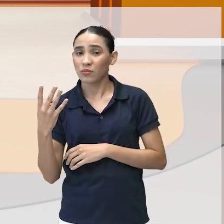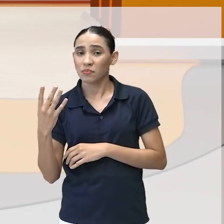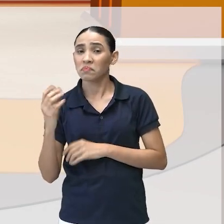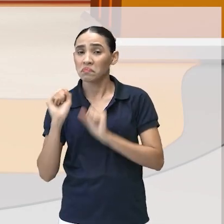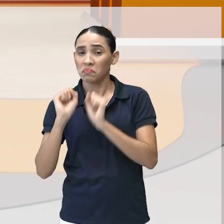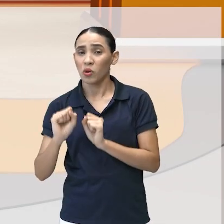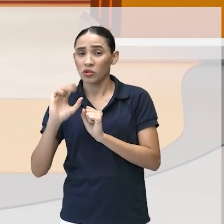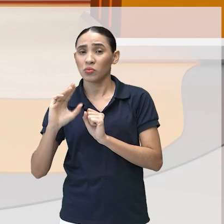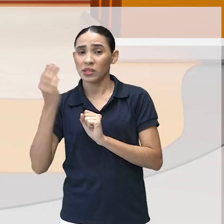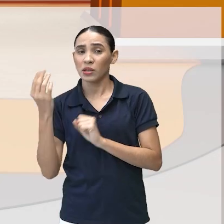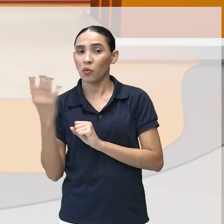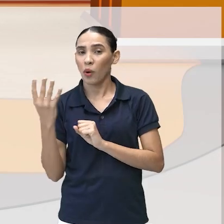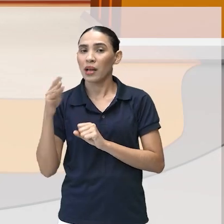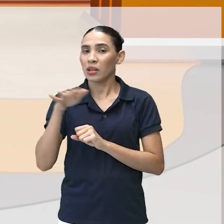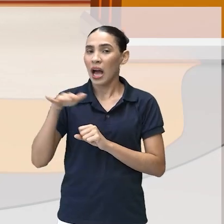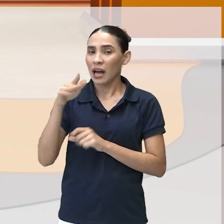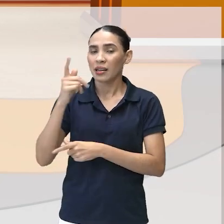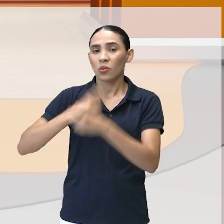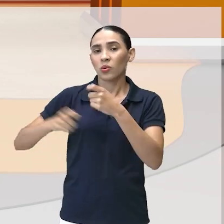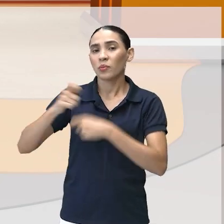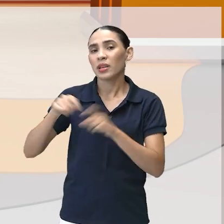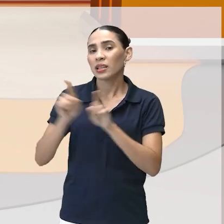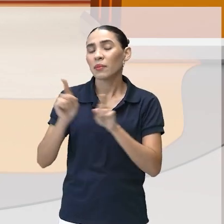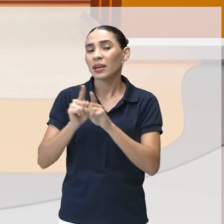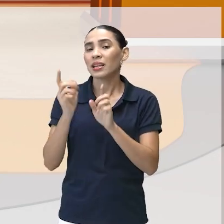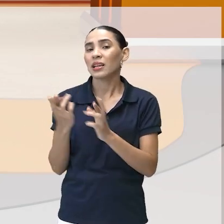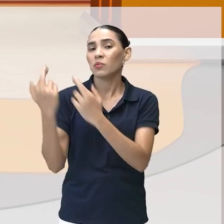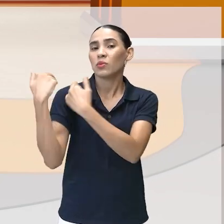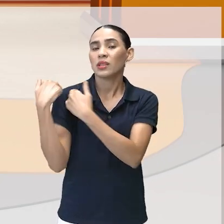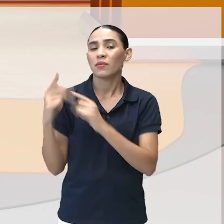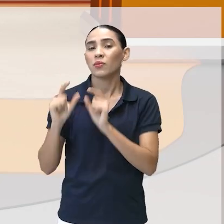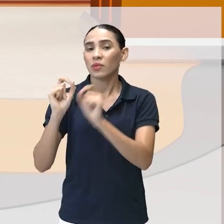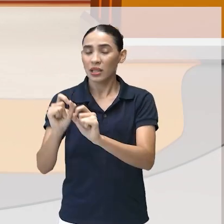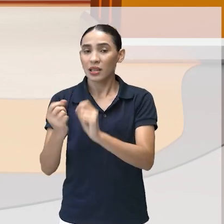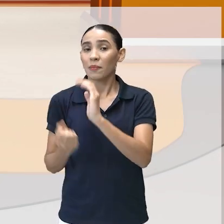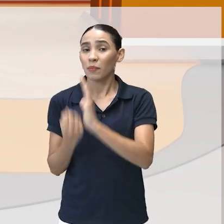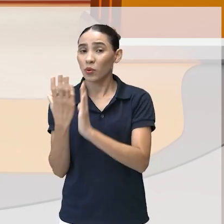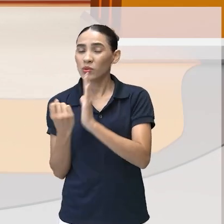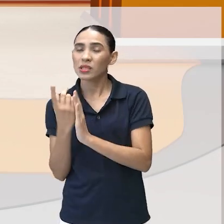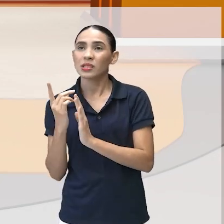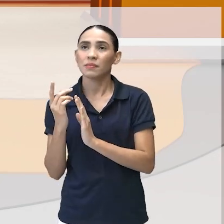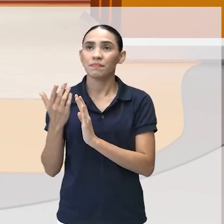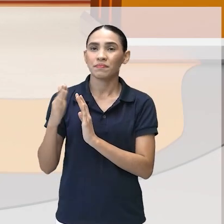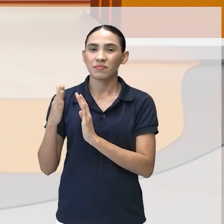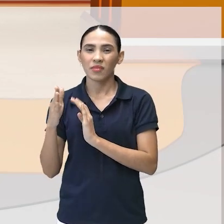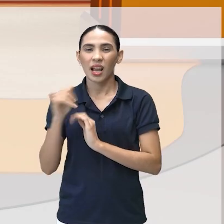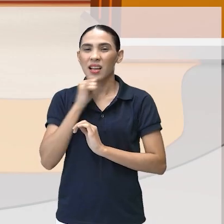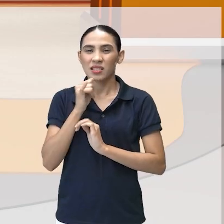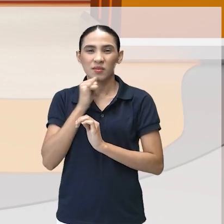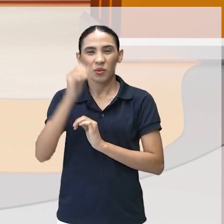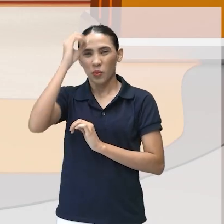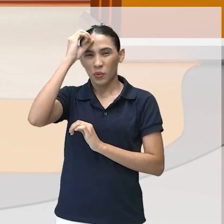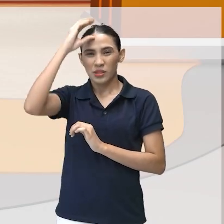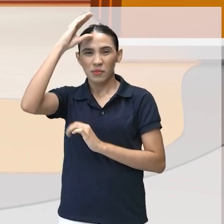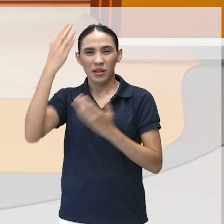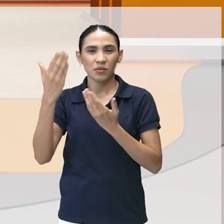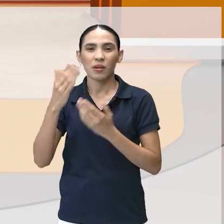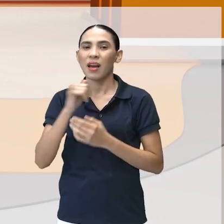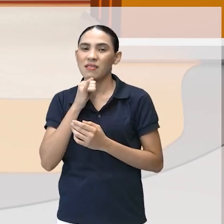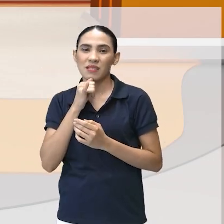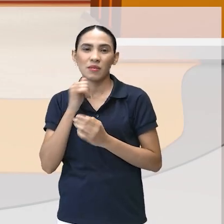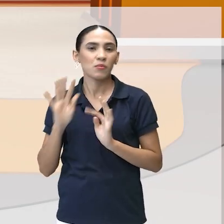Seria um quarto setor ali da economia, responsável ali por produzir, basicamente, conhecimento,